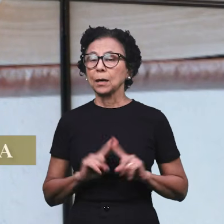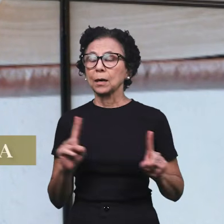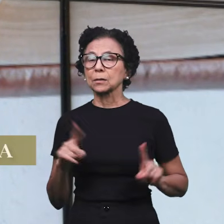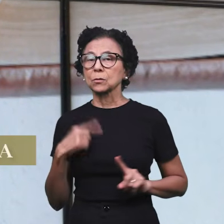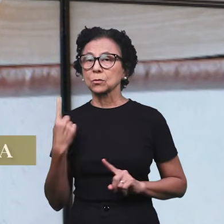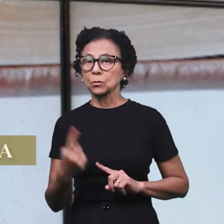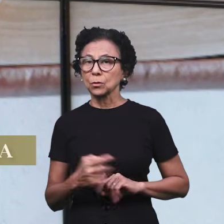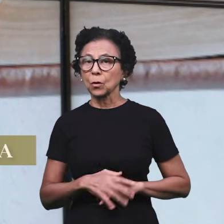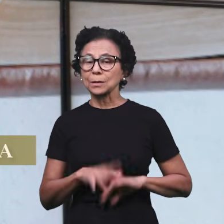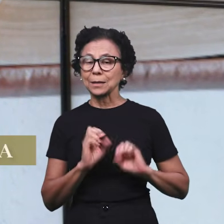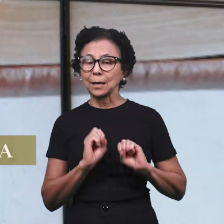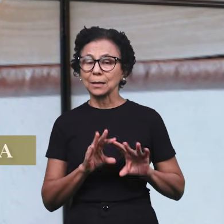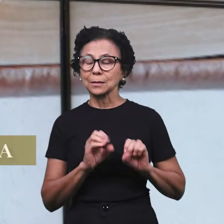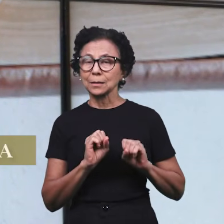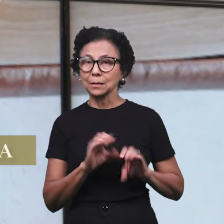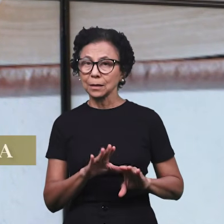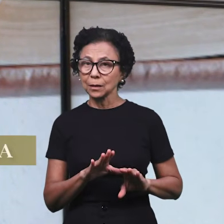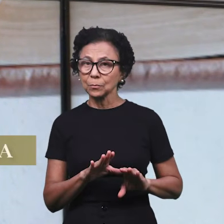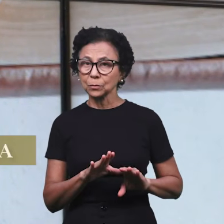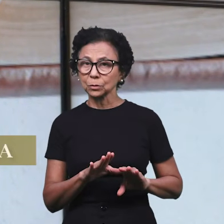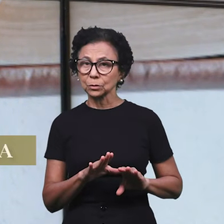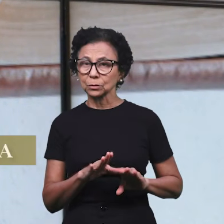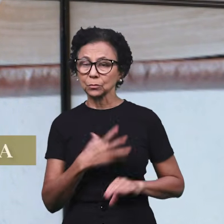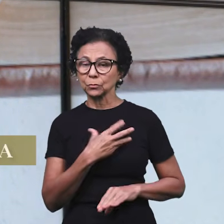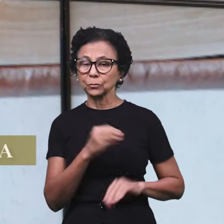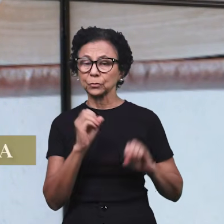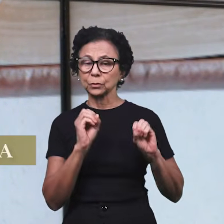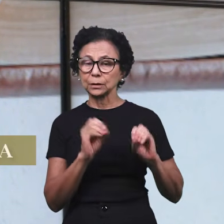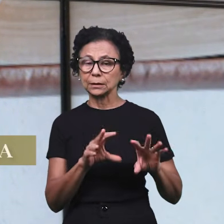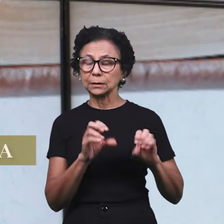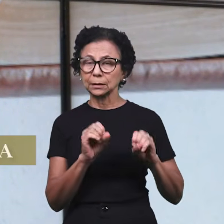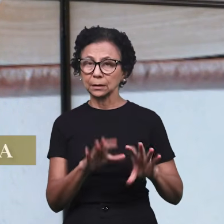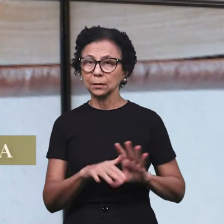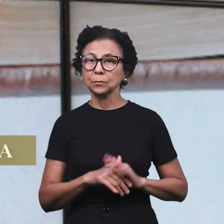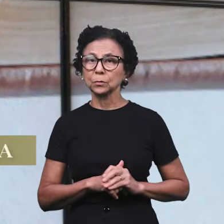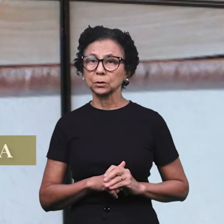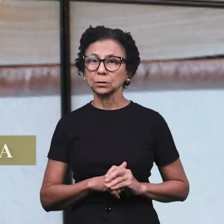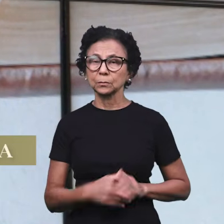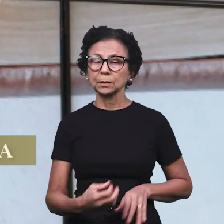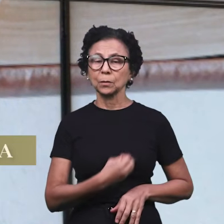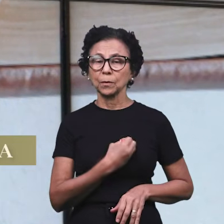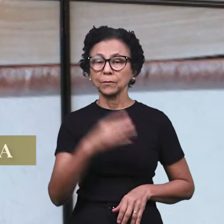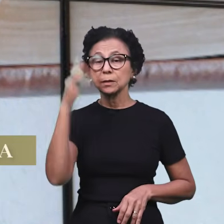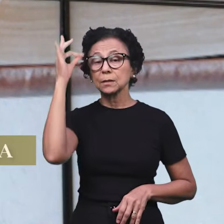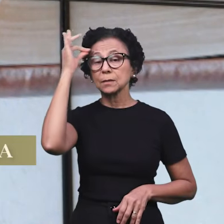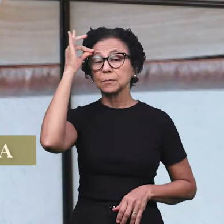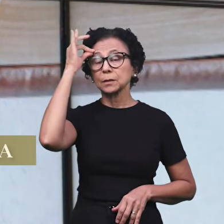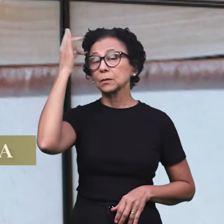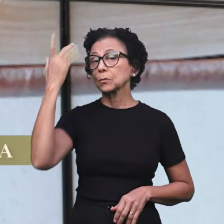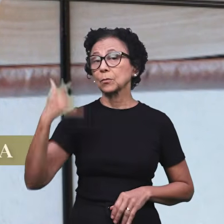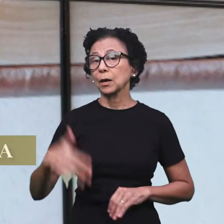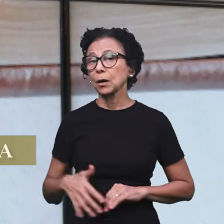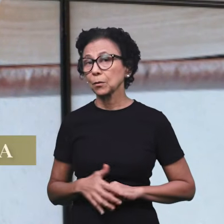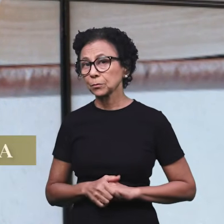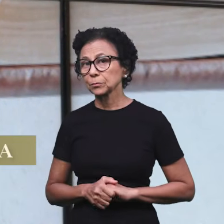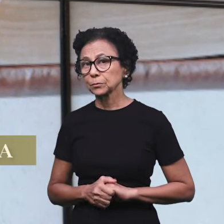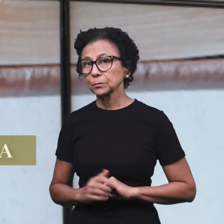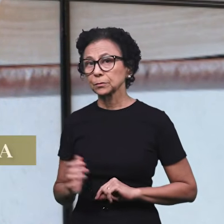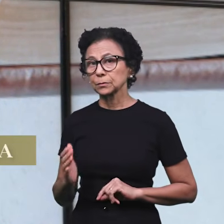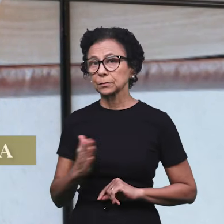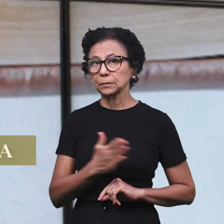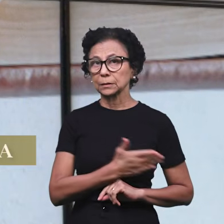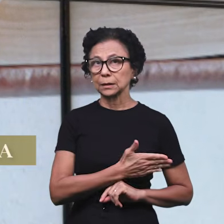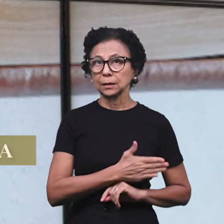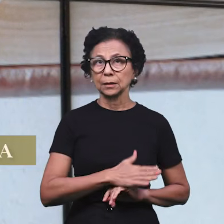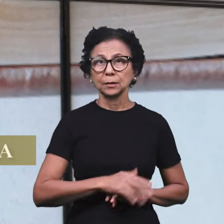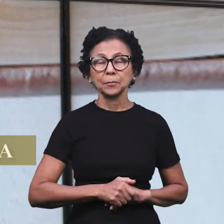seria uma casa magnífica, ia ser extraordinária, muito maior do que o tabernáculo que foi construído,